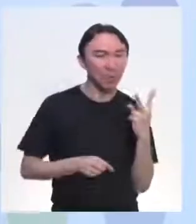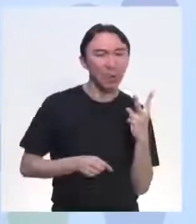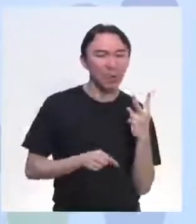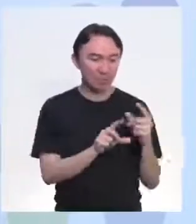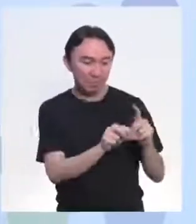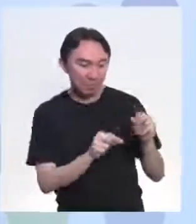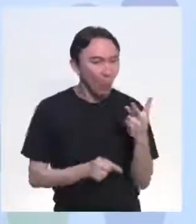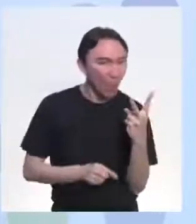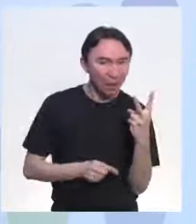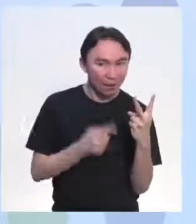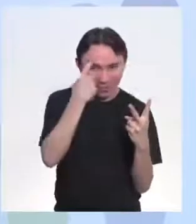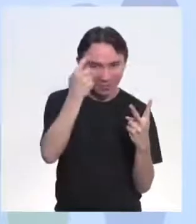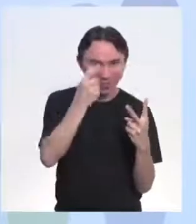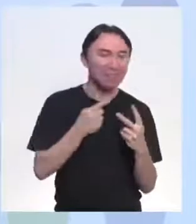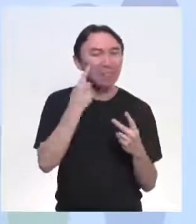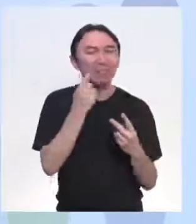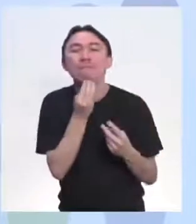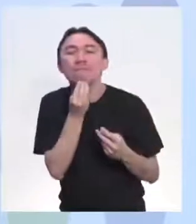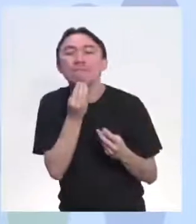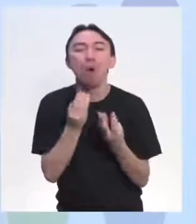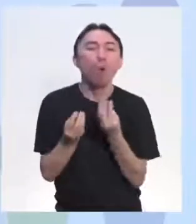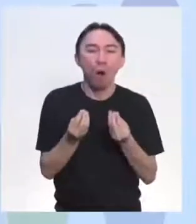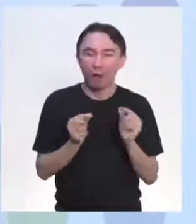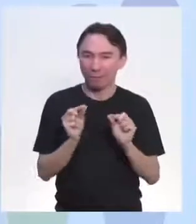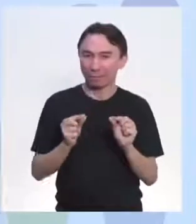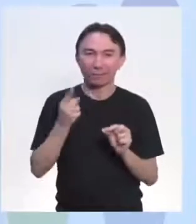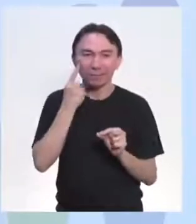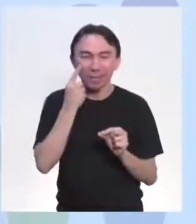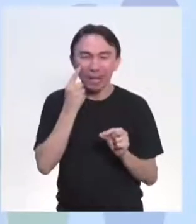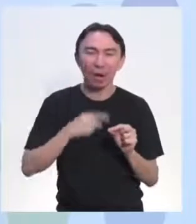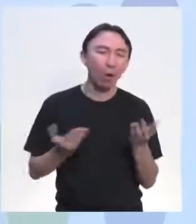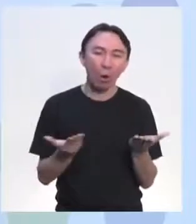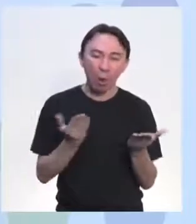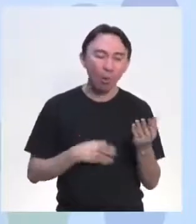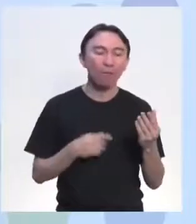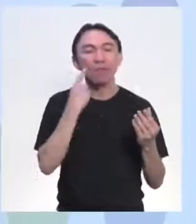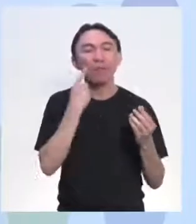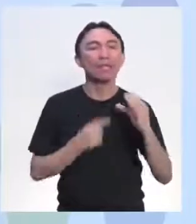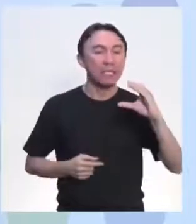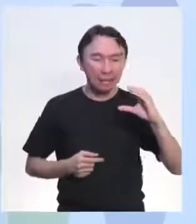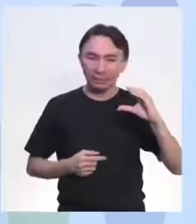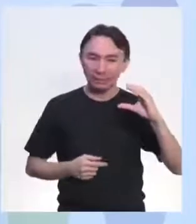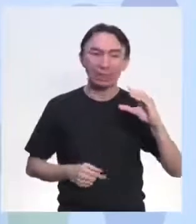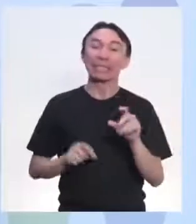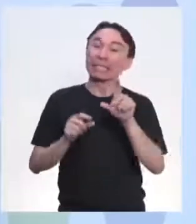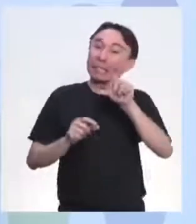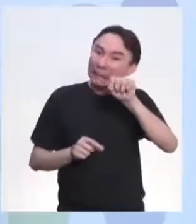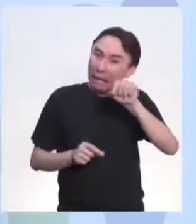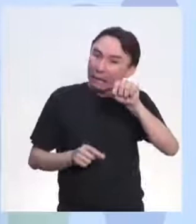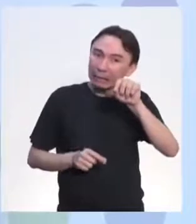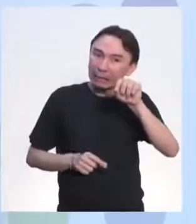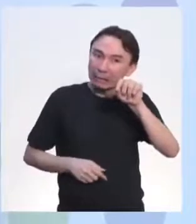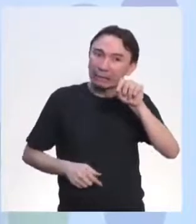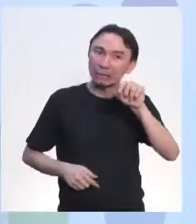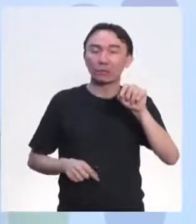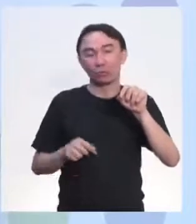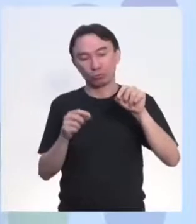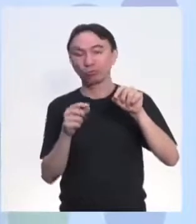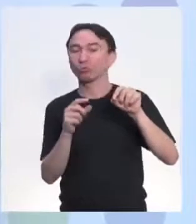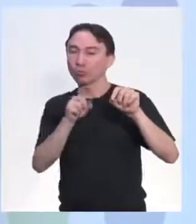lá na segunda A. Então, eu vou fazer a combinação 10 de 2 em 2. Então,